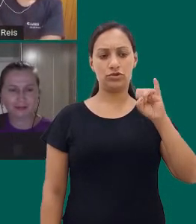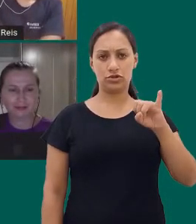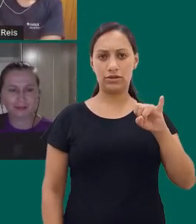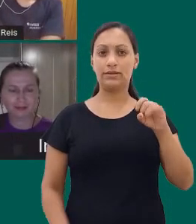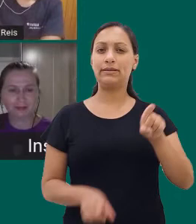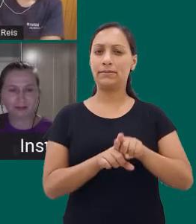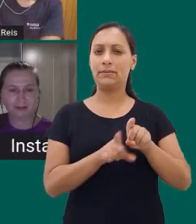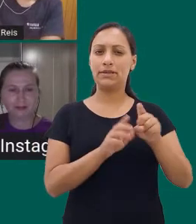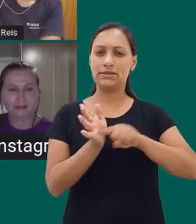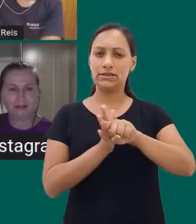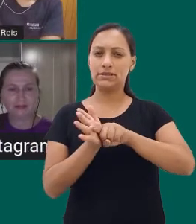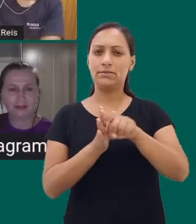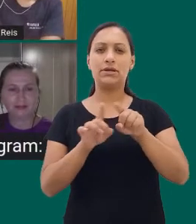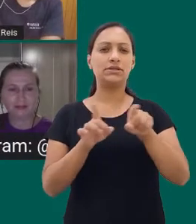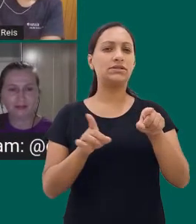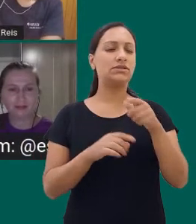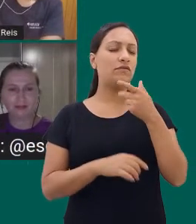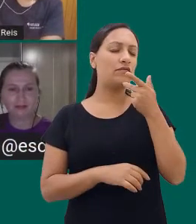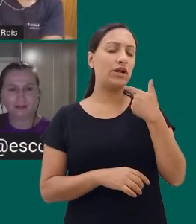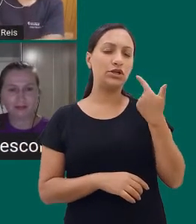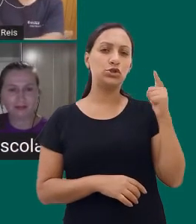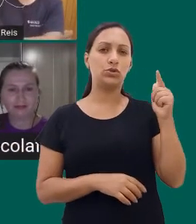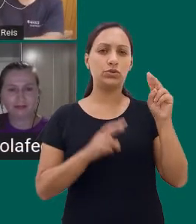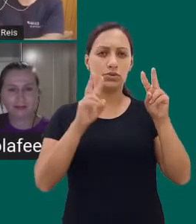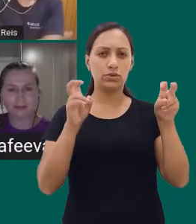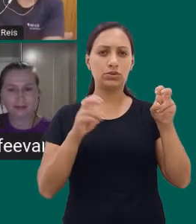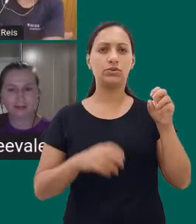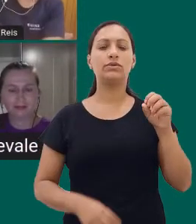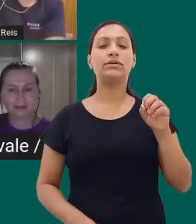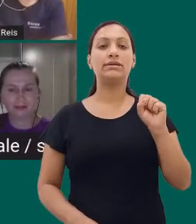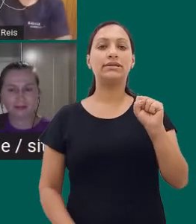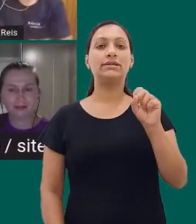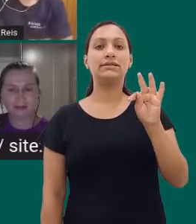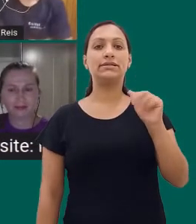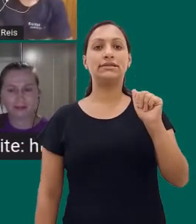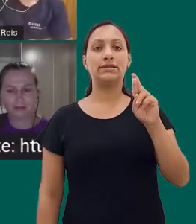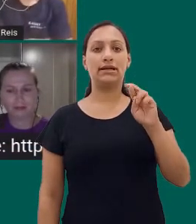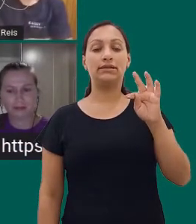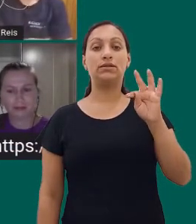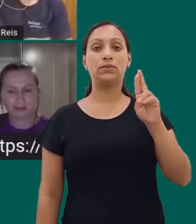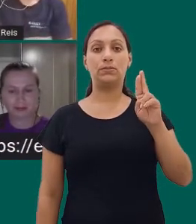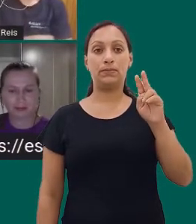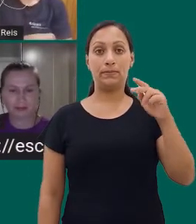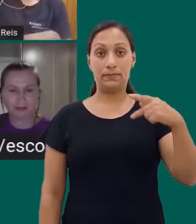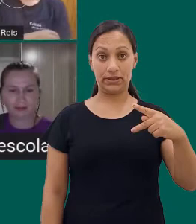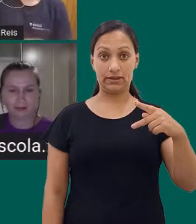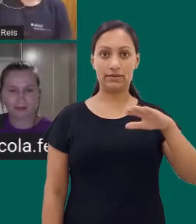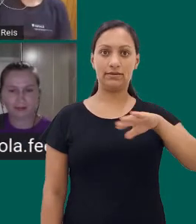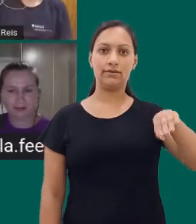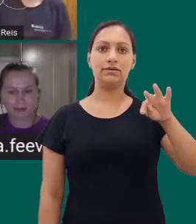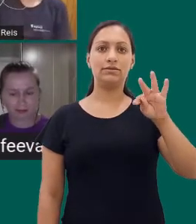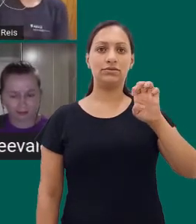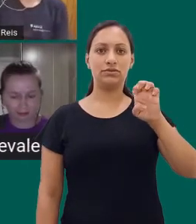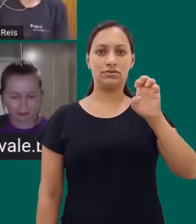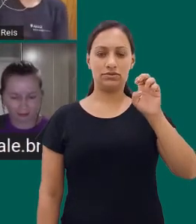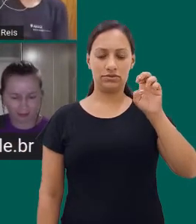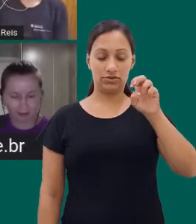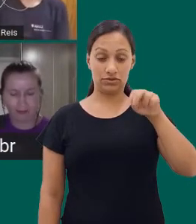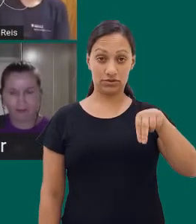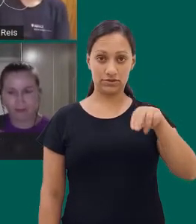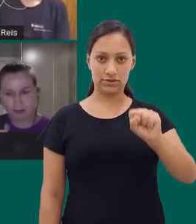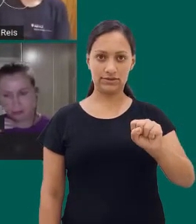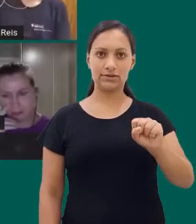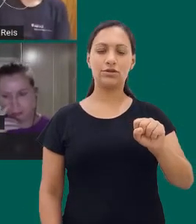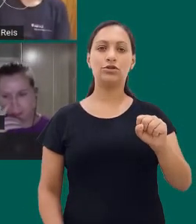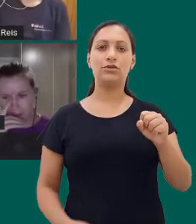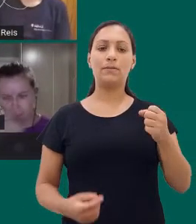vai ter tempo ainda de falar, que é o Startup, né, Team, que é toda a questão empreendedora que a escola, junto com a universidade, tem dessa parceria.